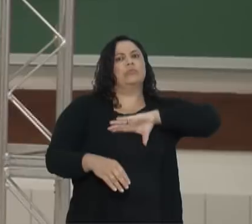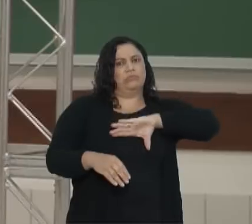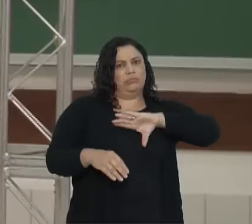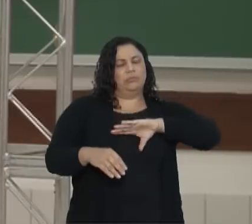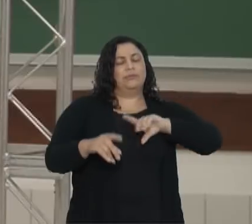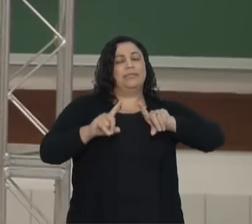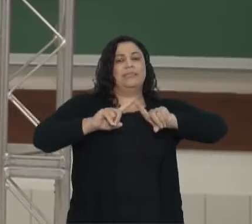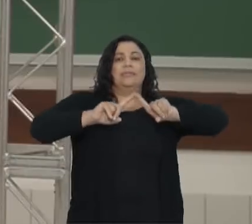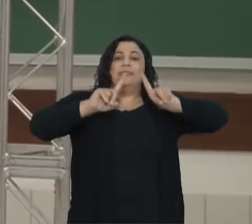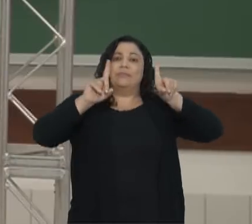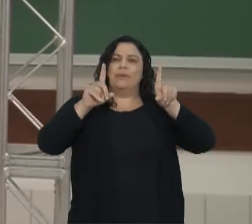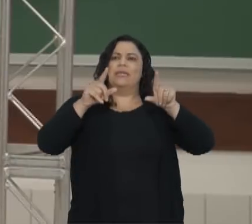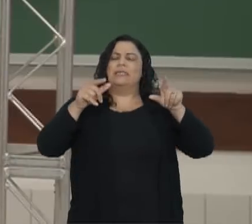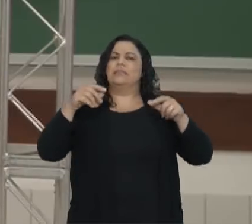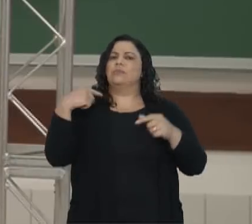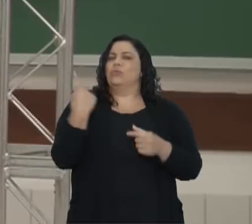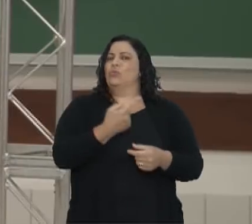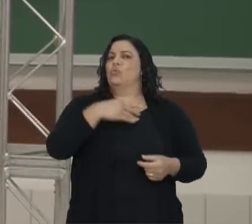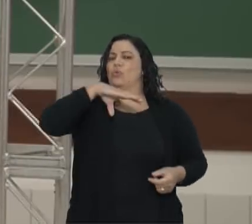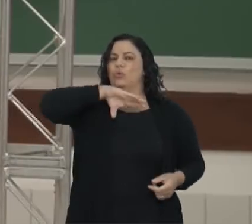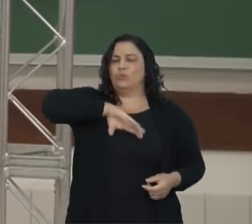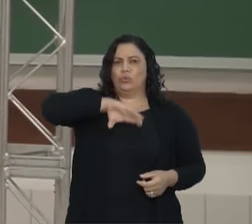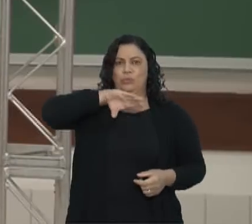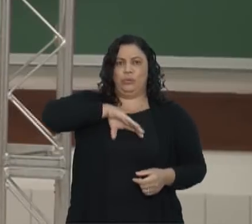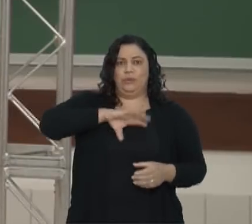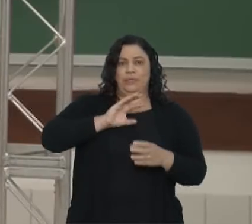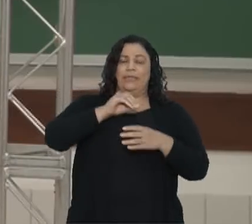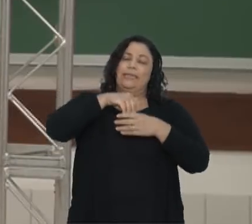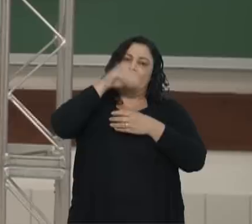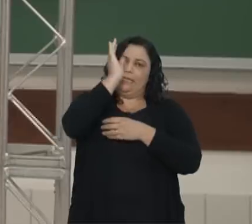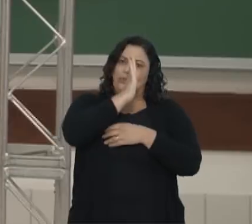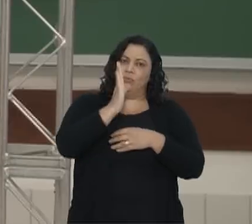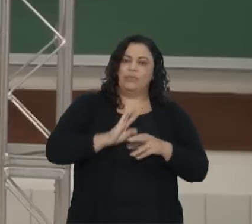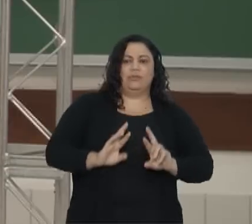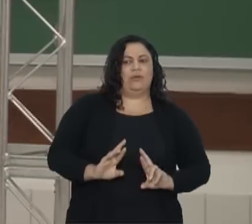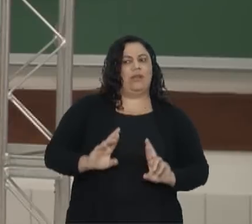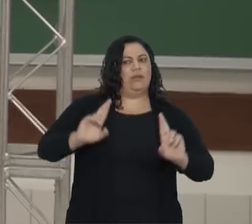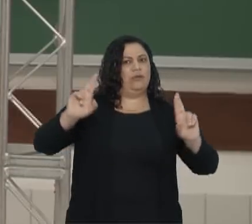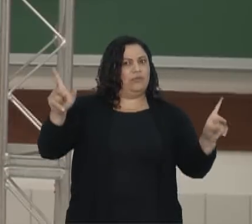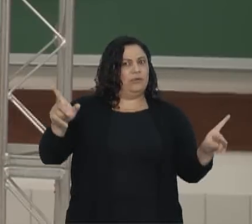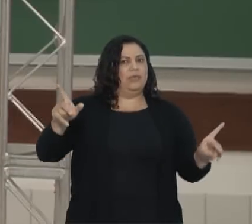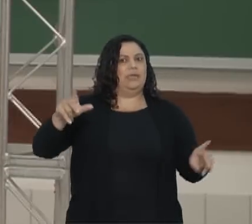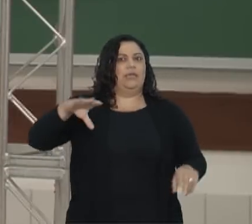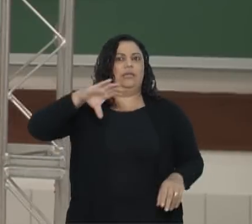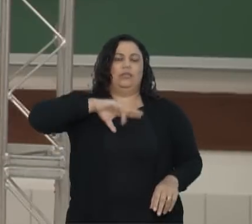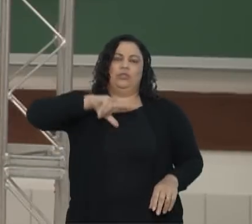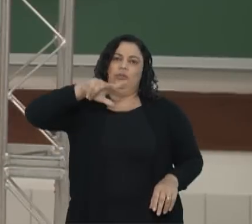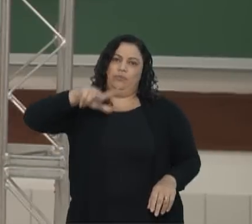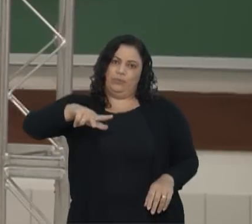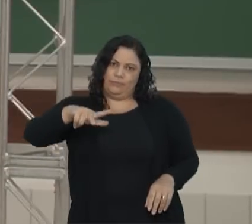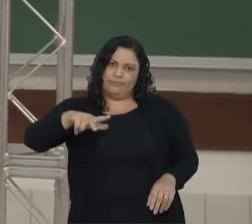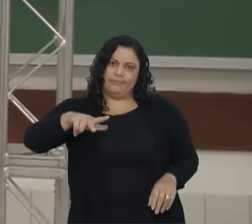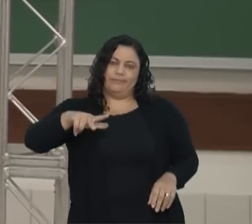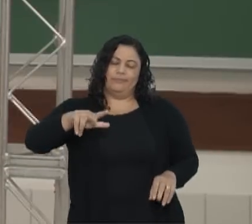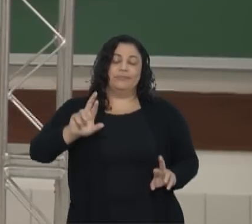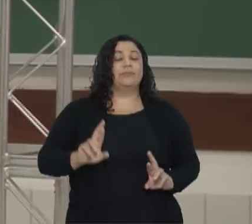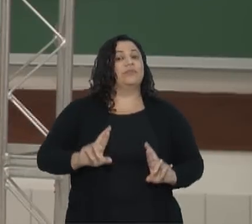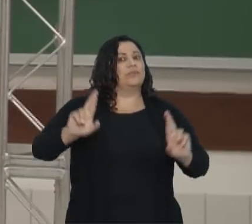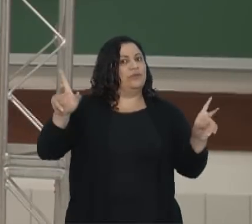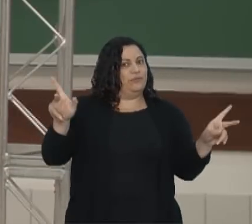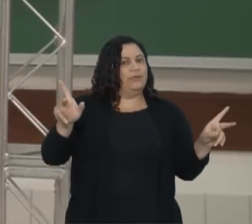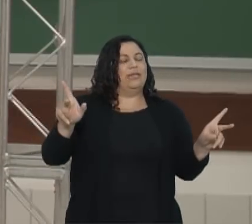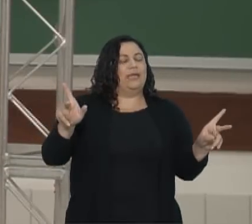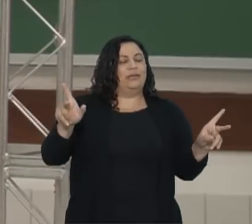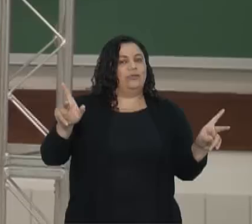falamos. Por isso que o nosso português do Brasil é diferente, por exemplo, do português de Portugal, que é o que deu origem ao nosso idioma